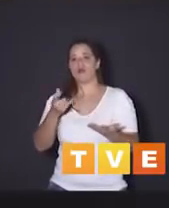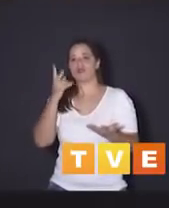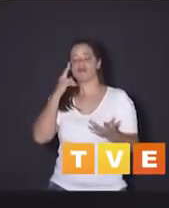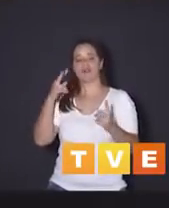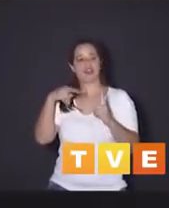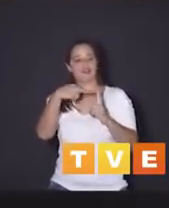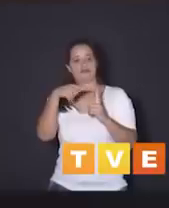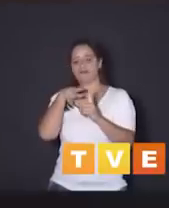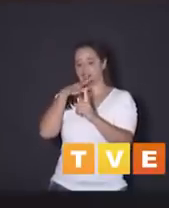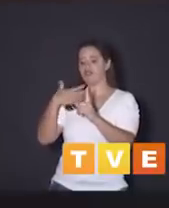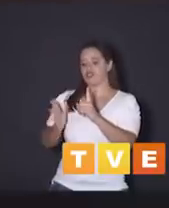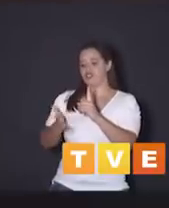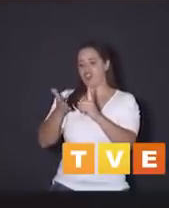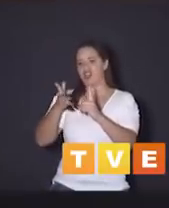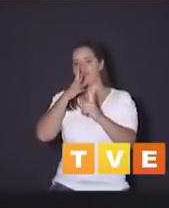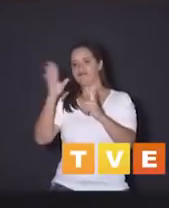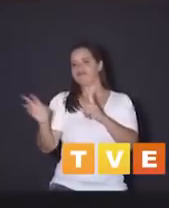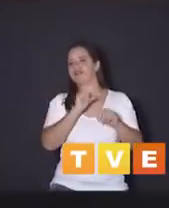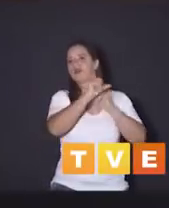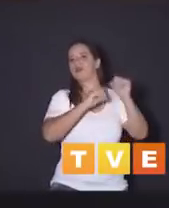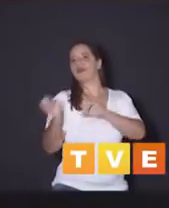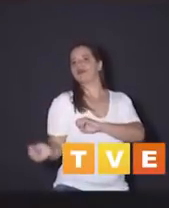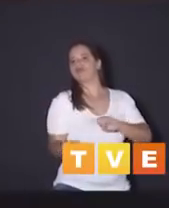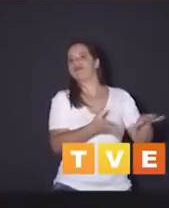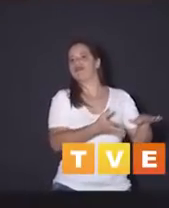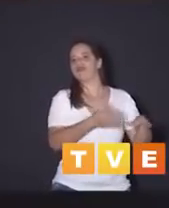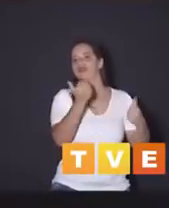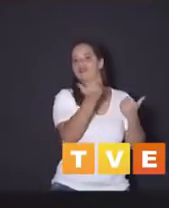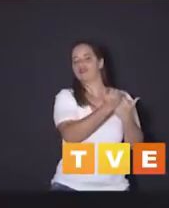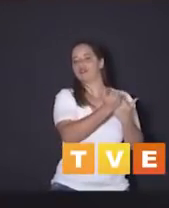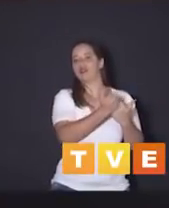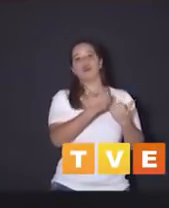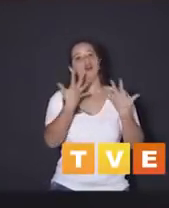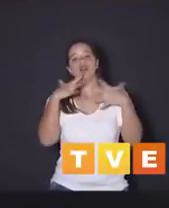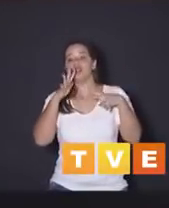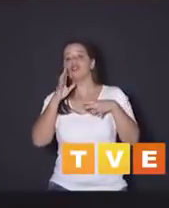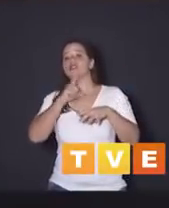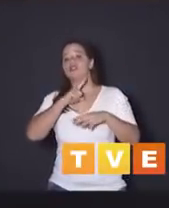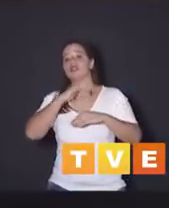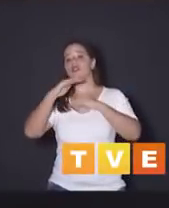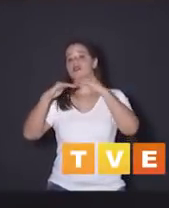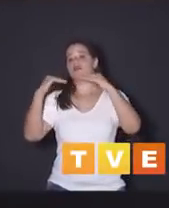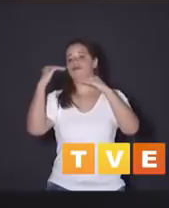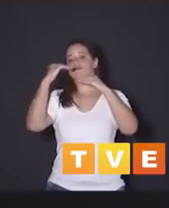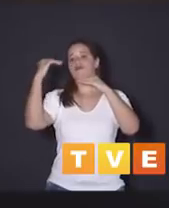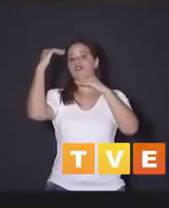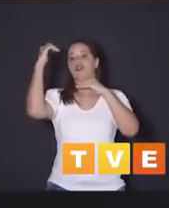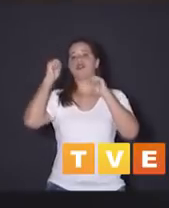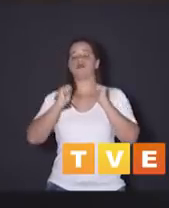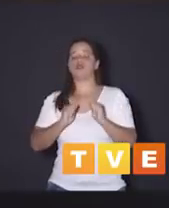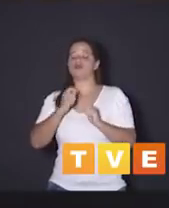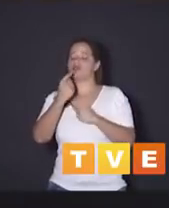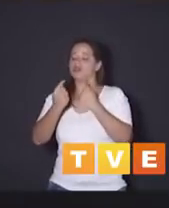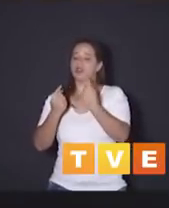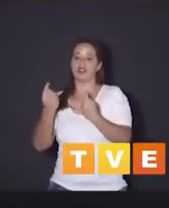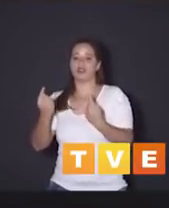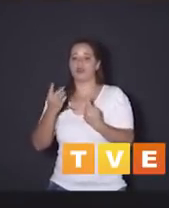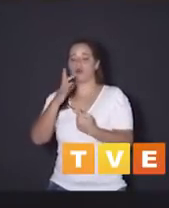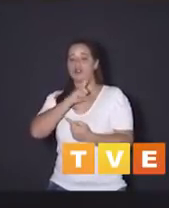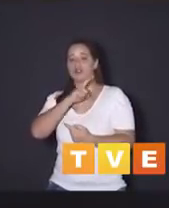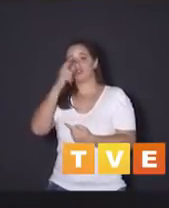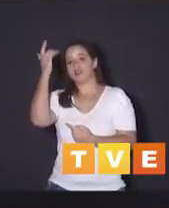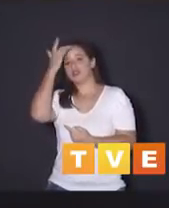visível acabou de partir pra outra coisa não é então tem a escala possível de cada um tem gente que não é